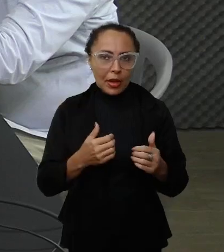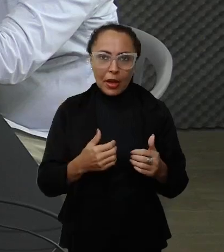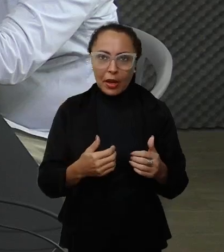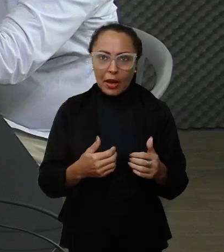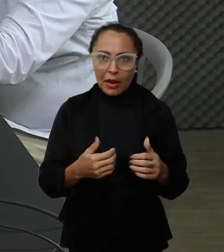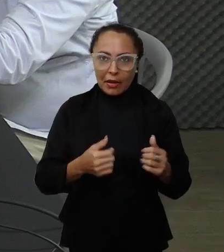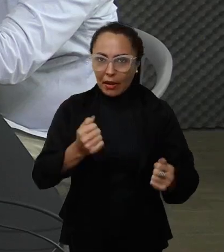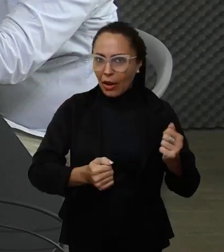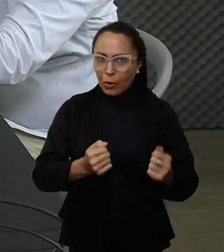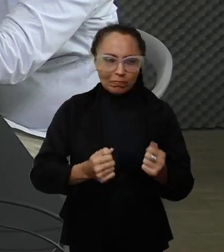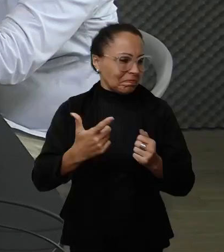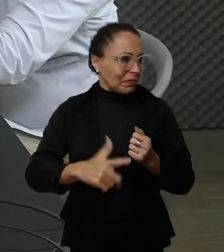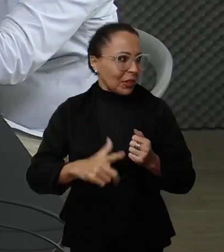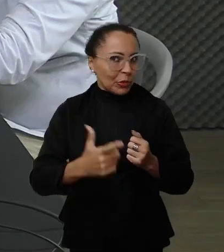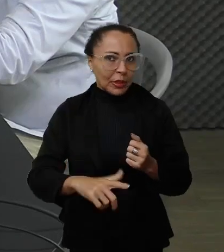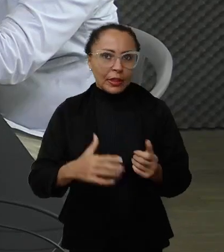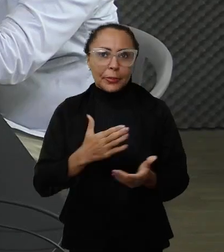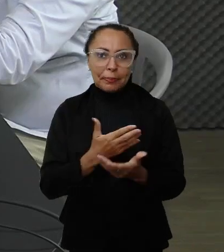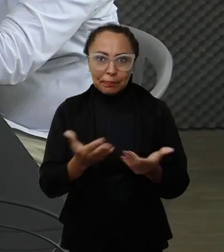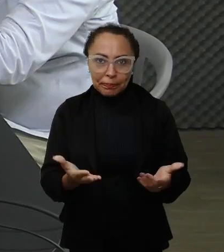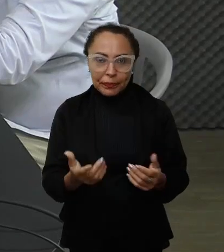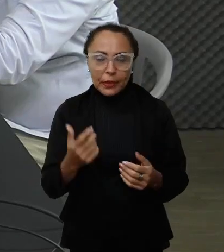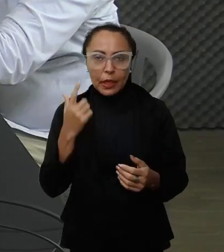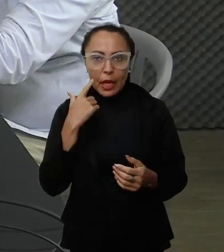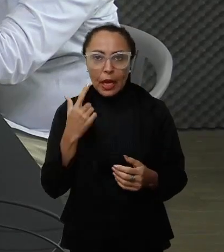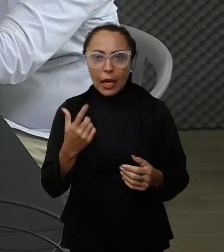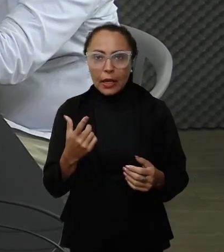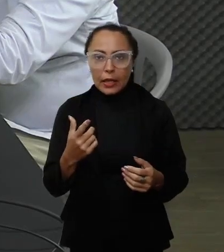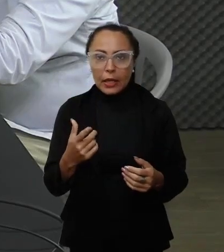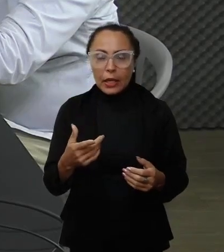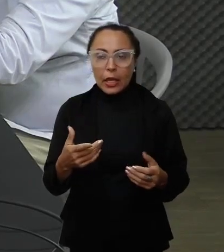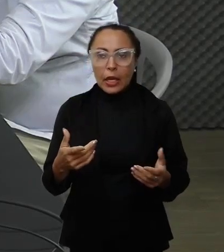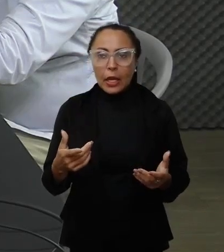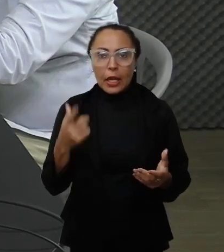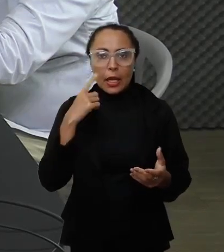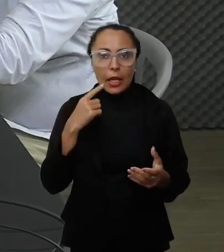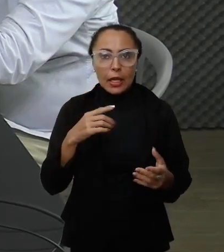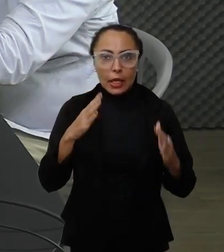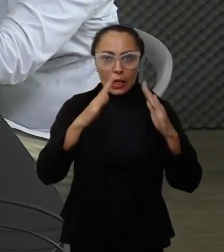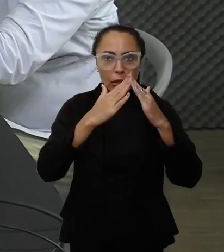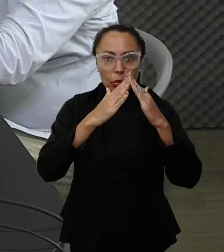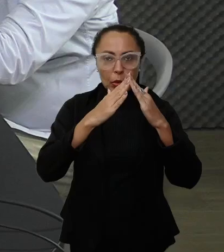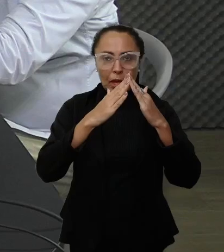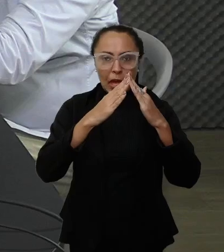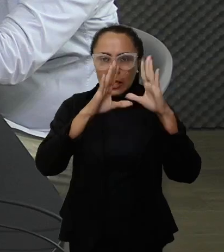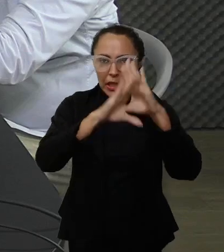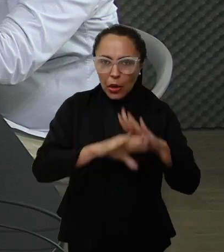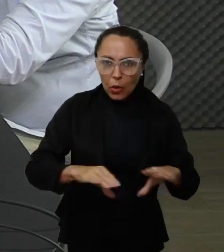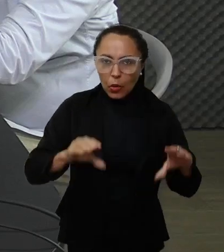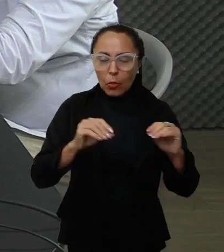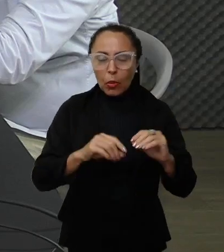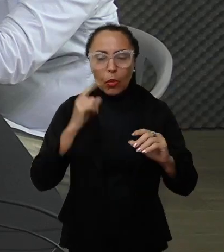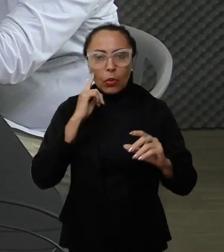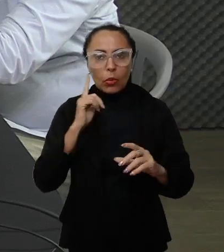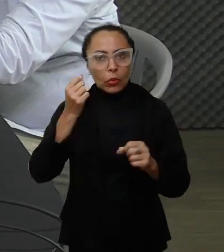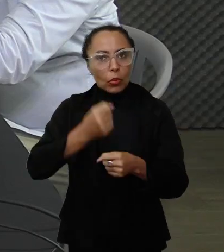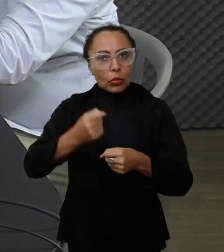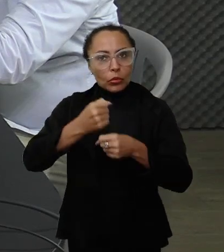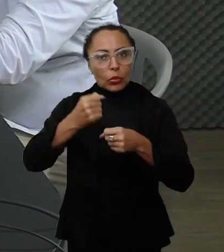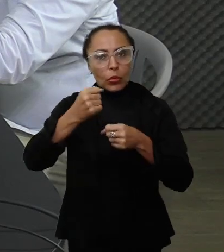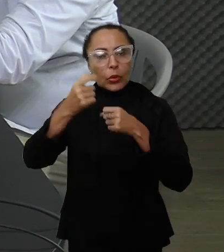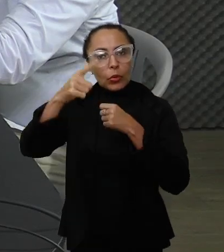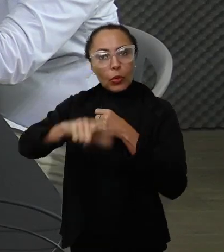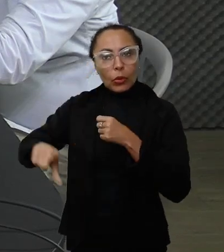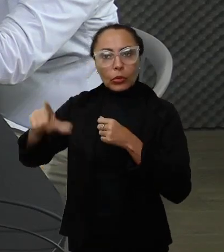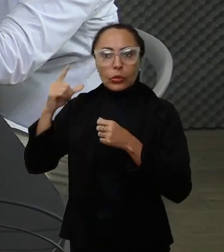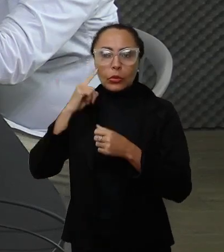aí o Barão de Moreno, ele derrubou o casarão, construiu um outro casarão no lugar para